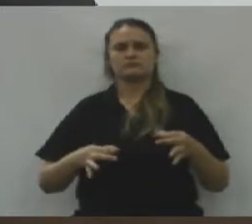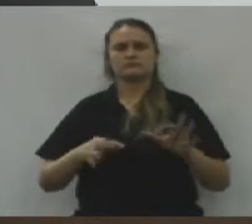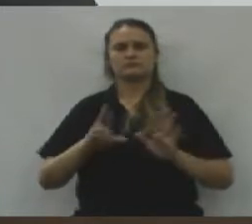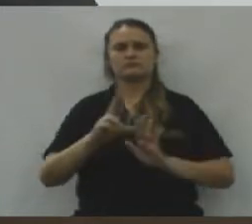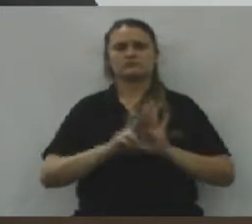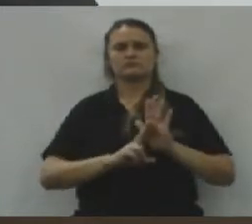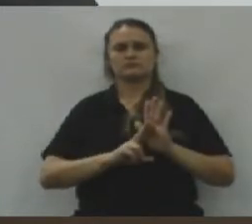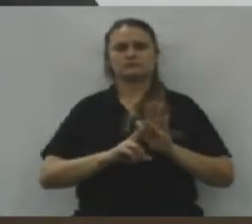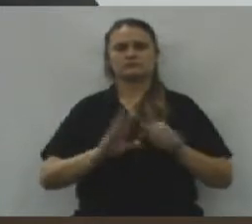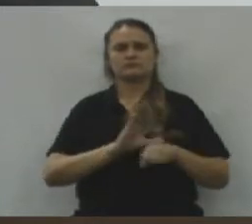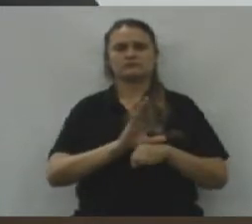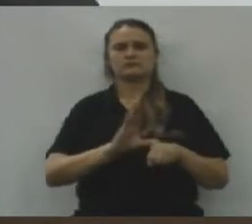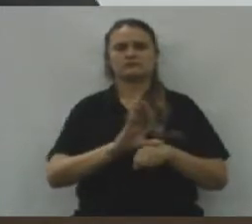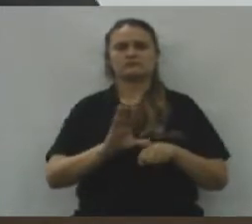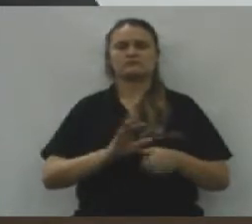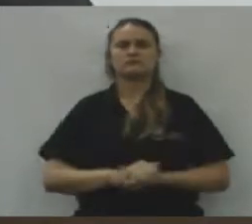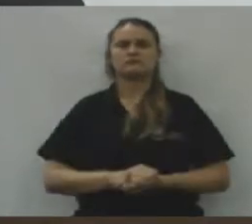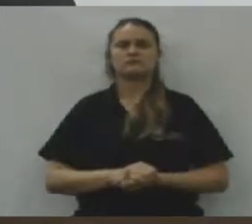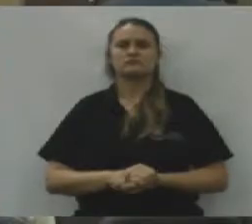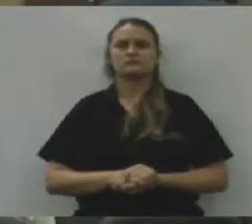Redação Final e Constituição.